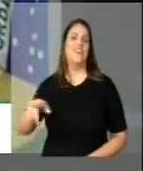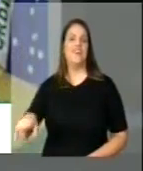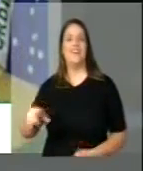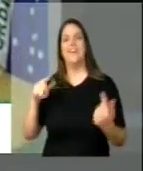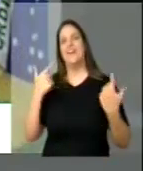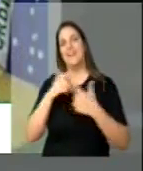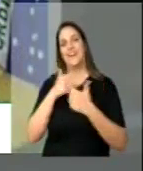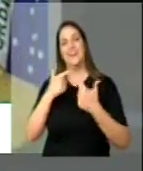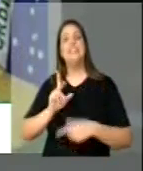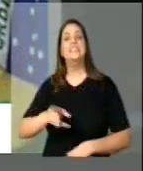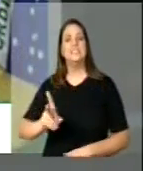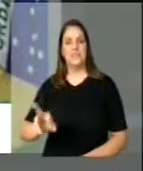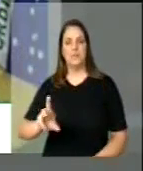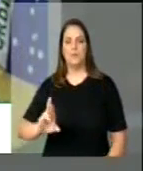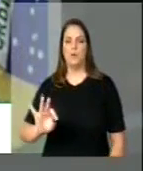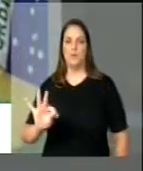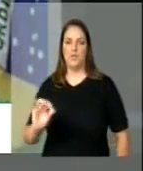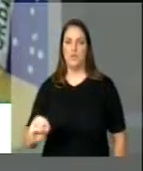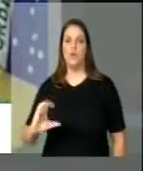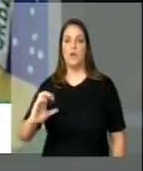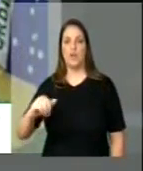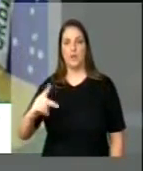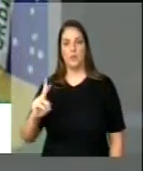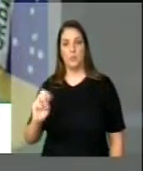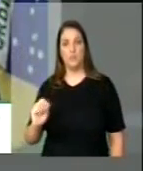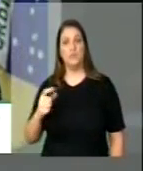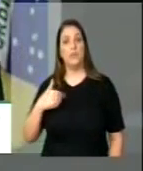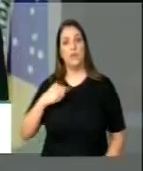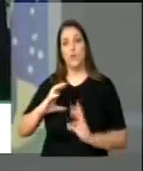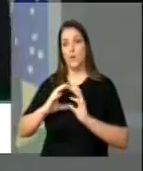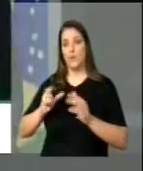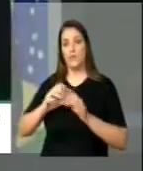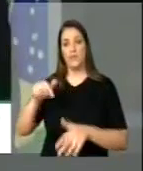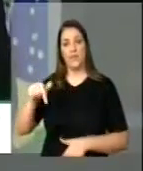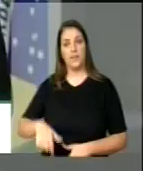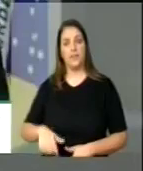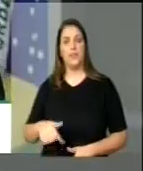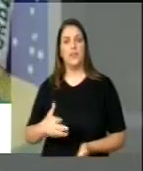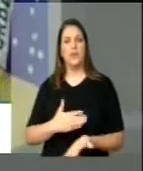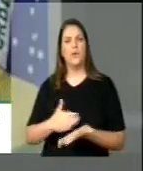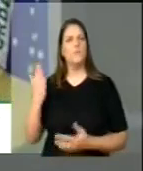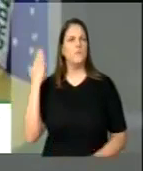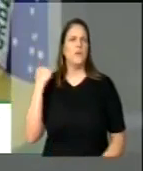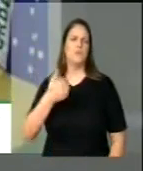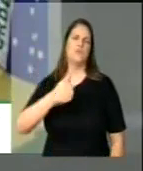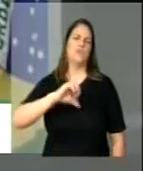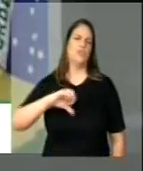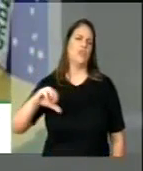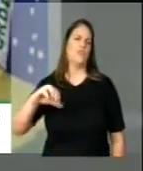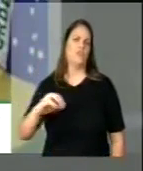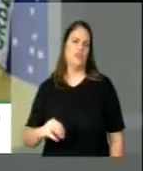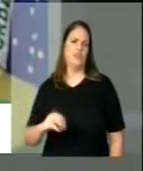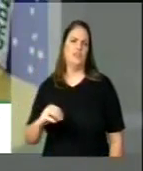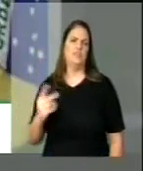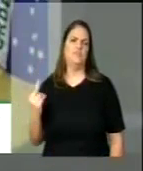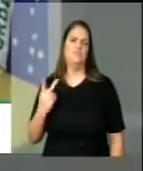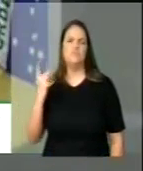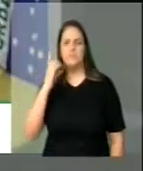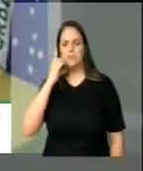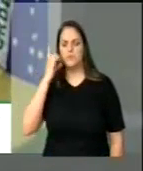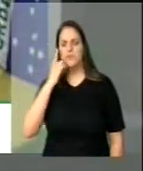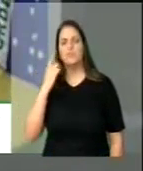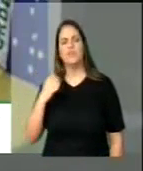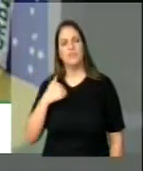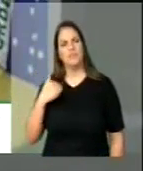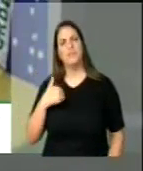que Roberto Campos tinha, convivendo com ele aqui no começo dos anos 90 como deputado. Aliás, tive